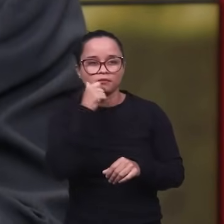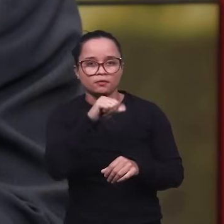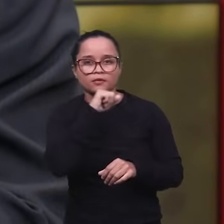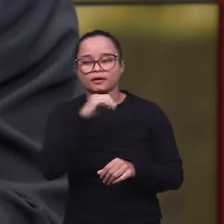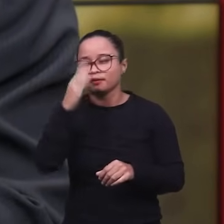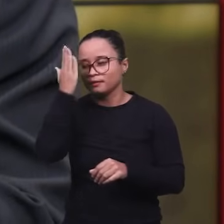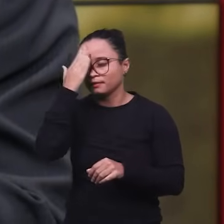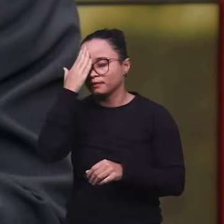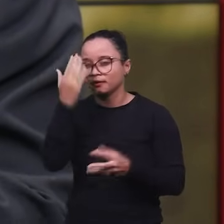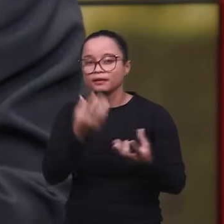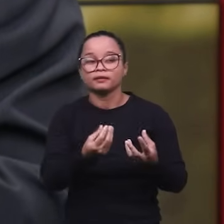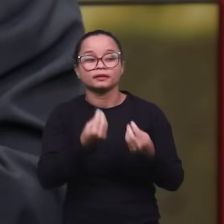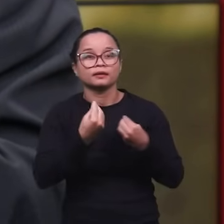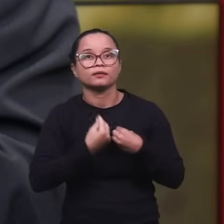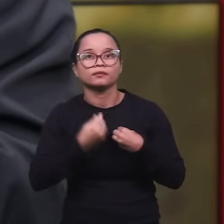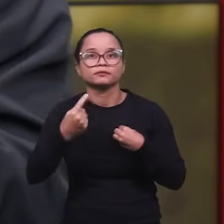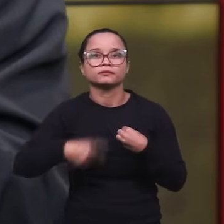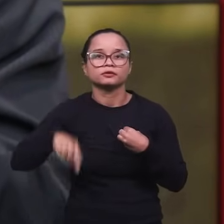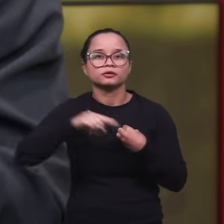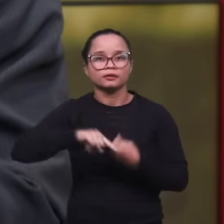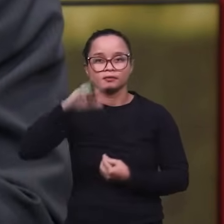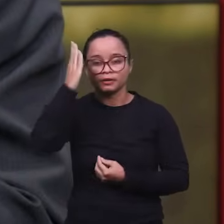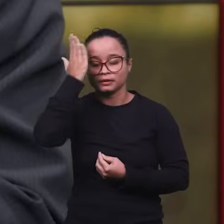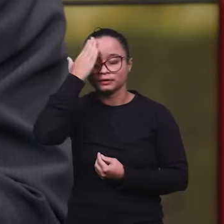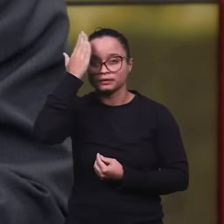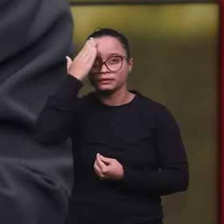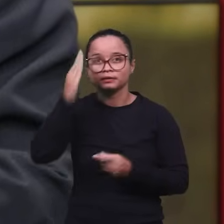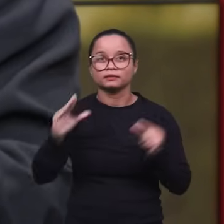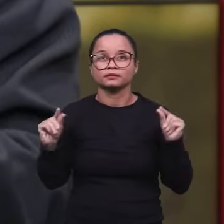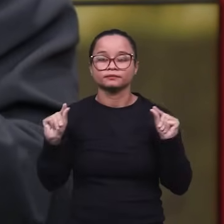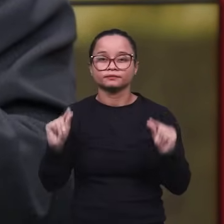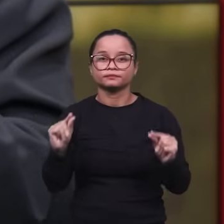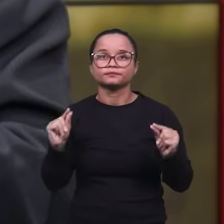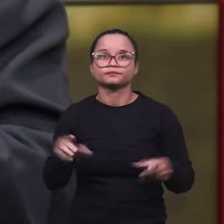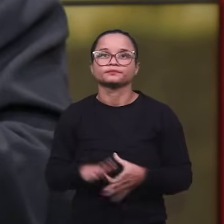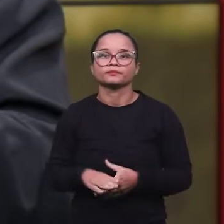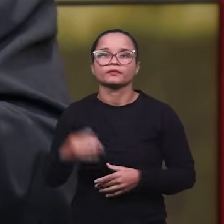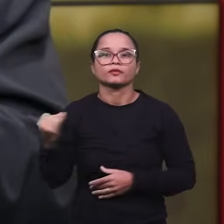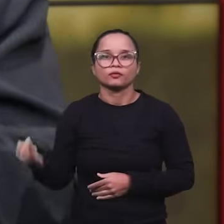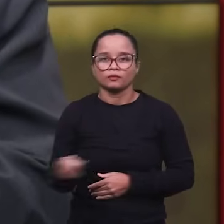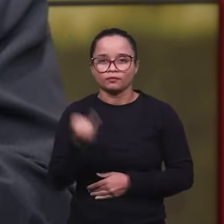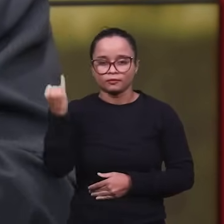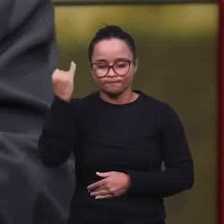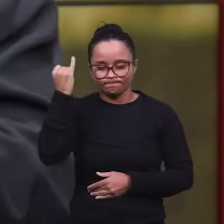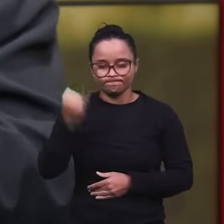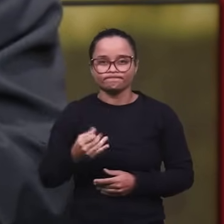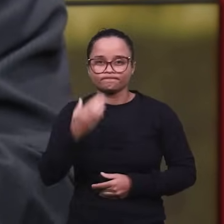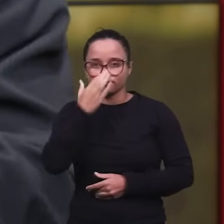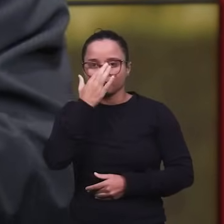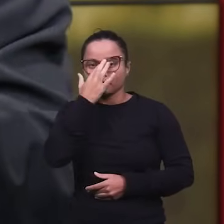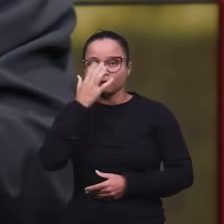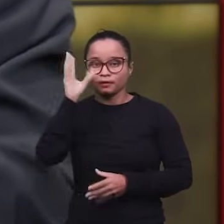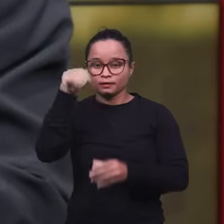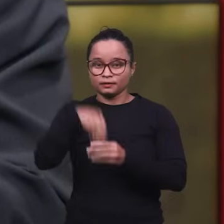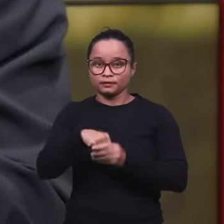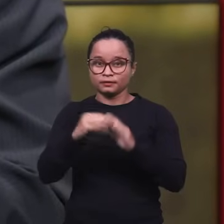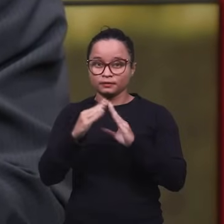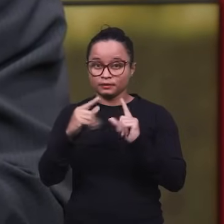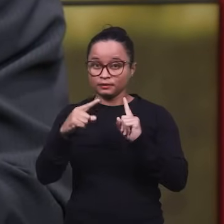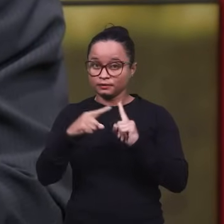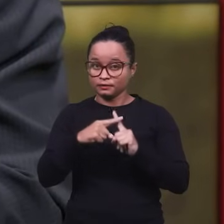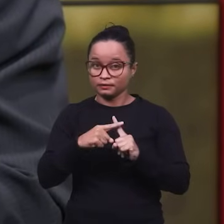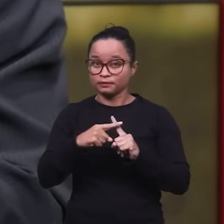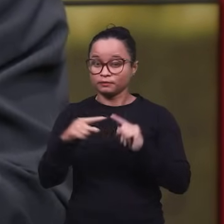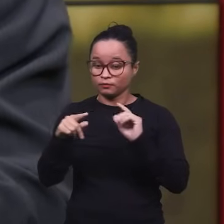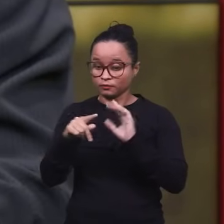entendia, nos deu a compreensão da importância que era estar na casa